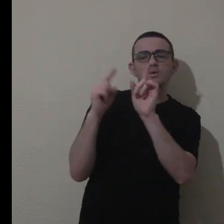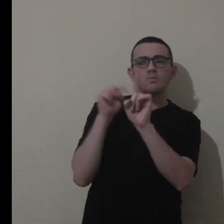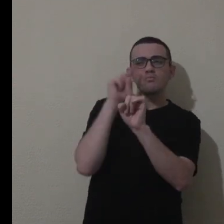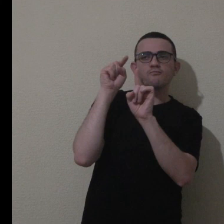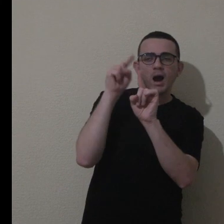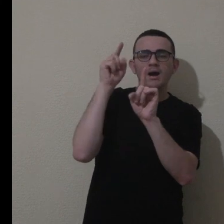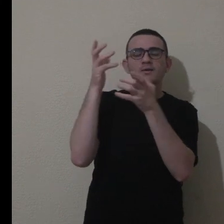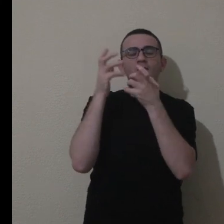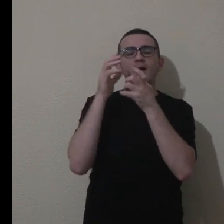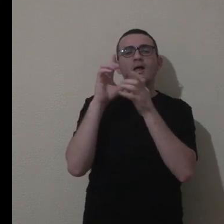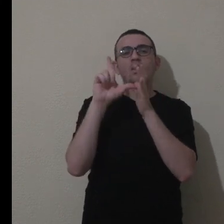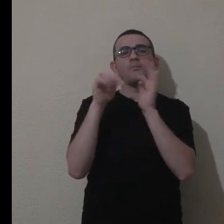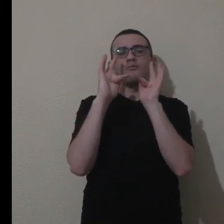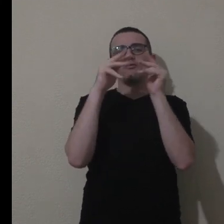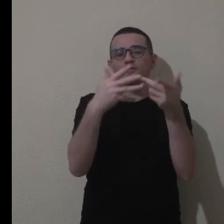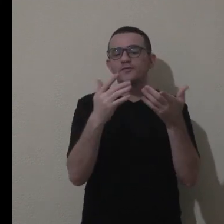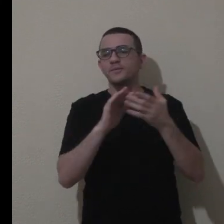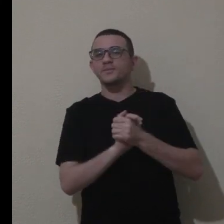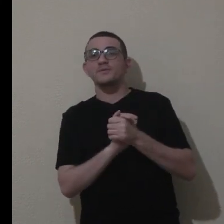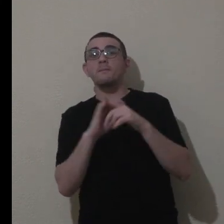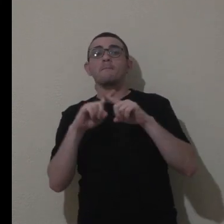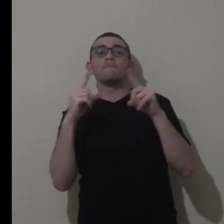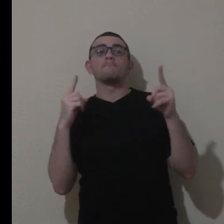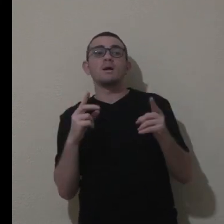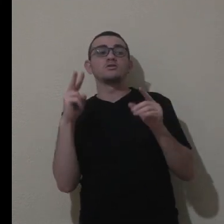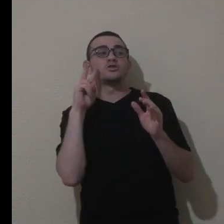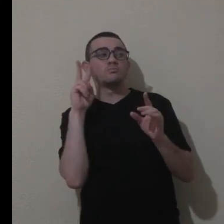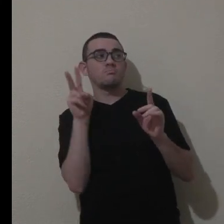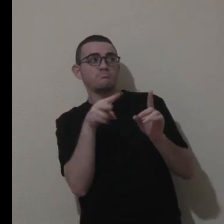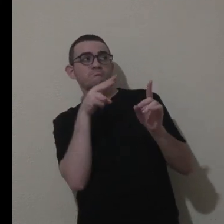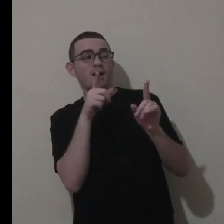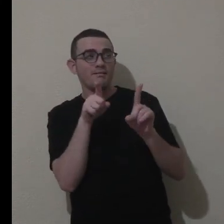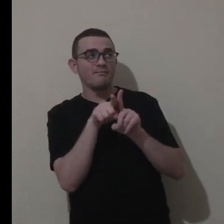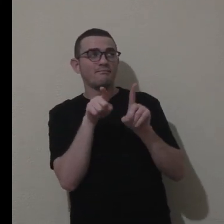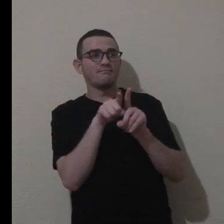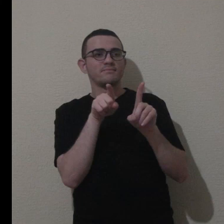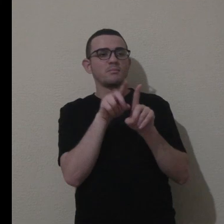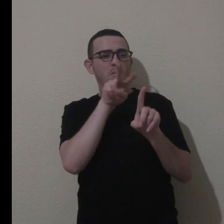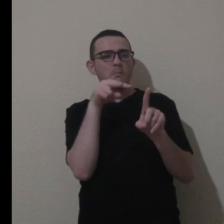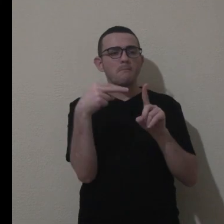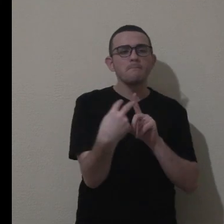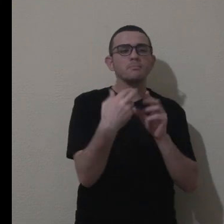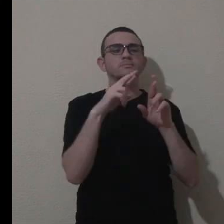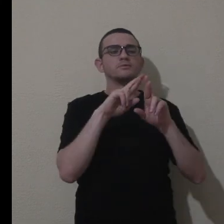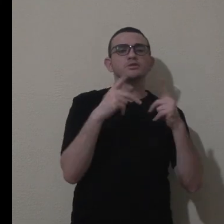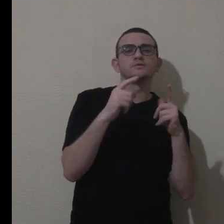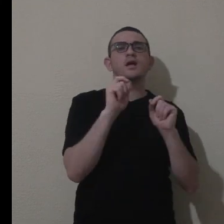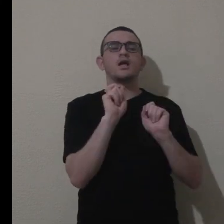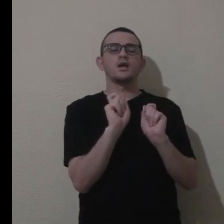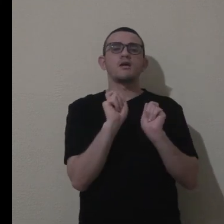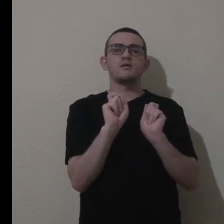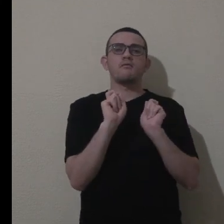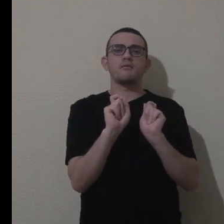no ponto onde eu quero chegar. Mas, né, a gente pode olhar também sobre outro ponto de vista,